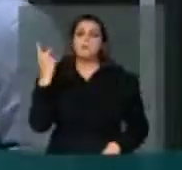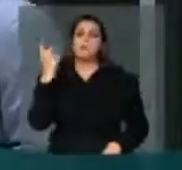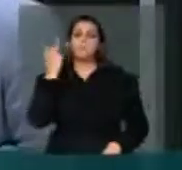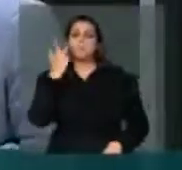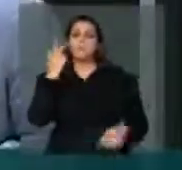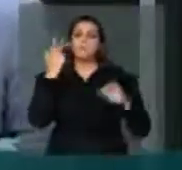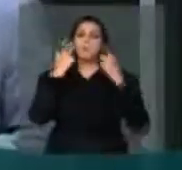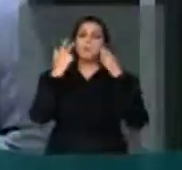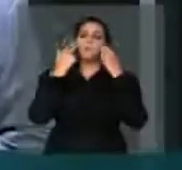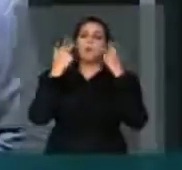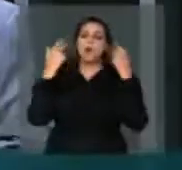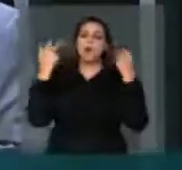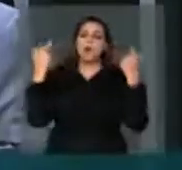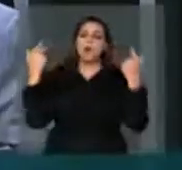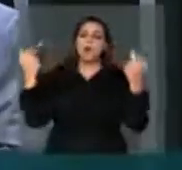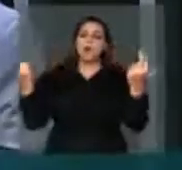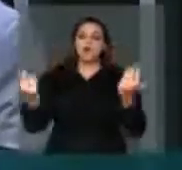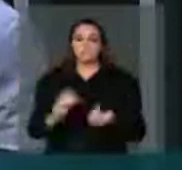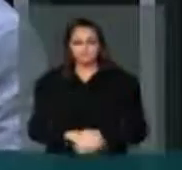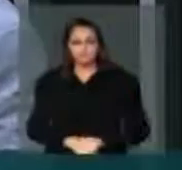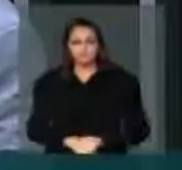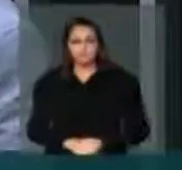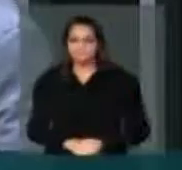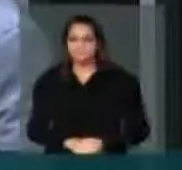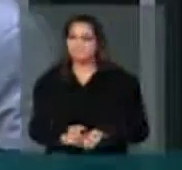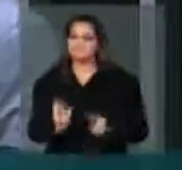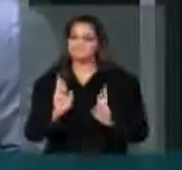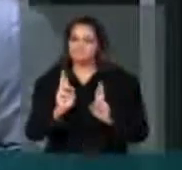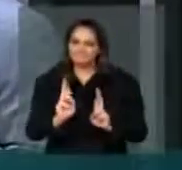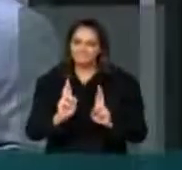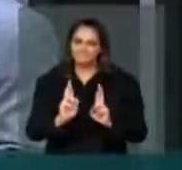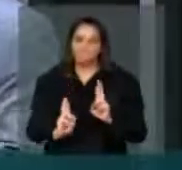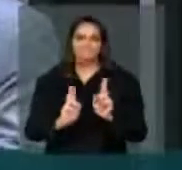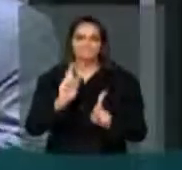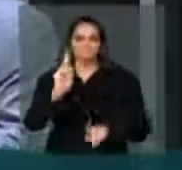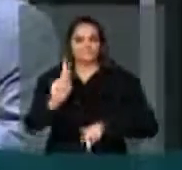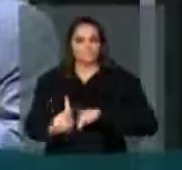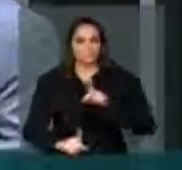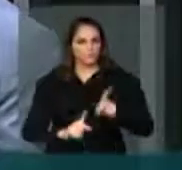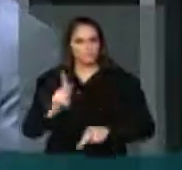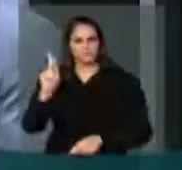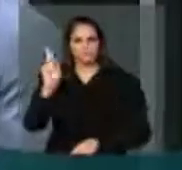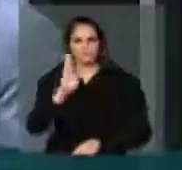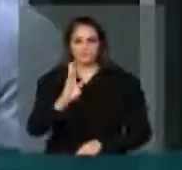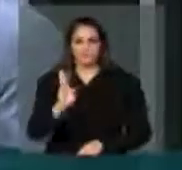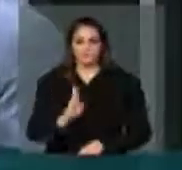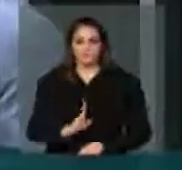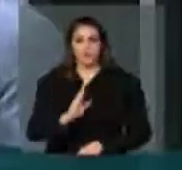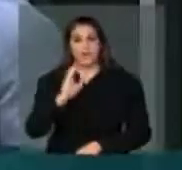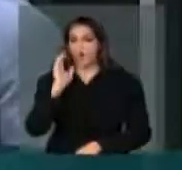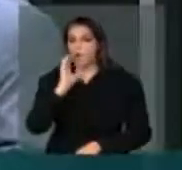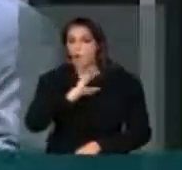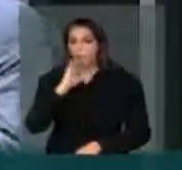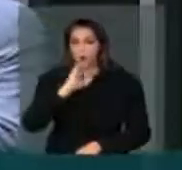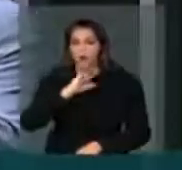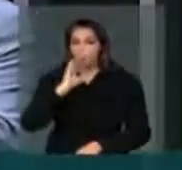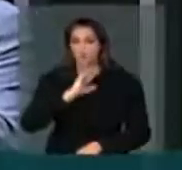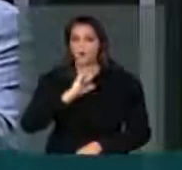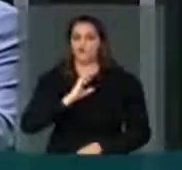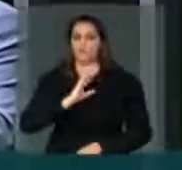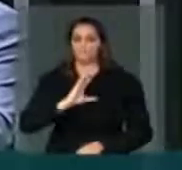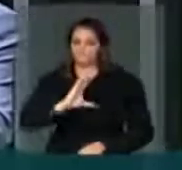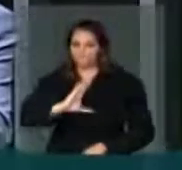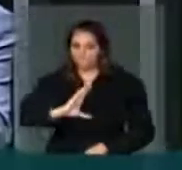Eu espero que a população brasileira, logo, logo, dê uma